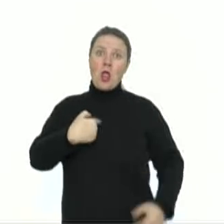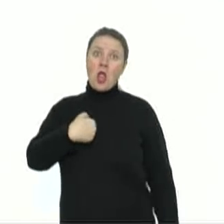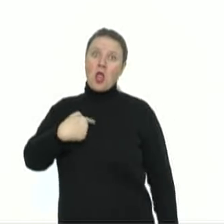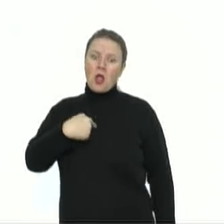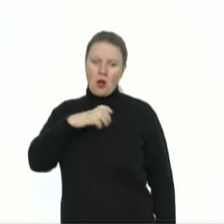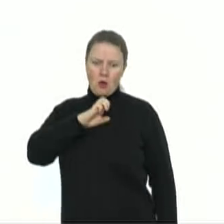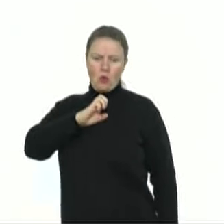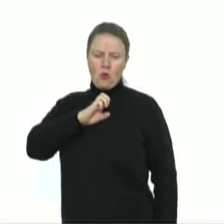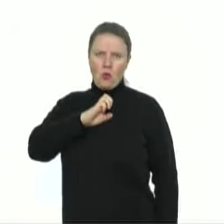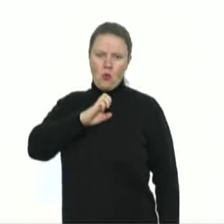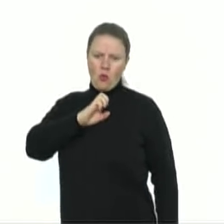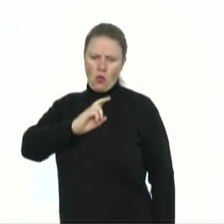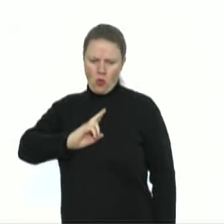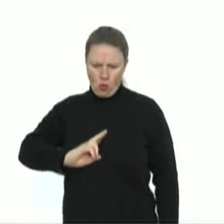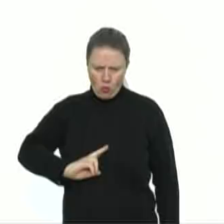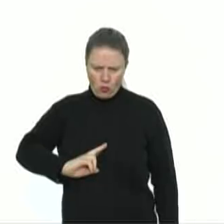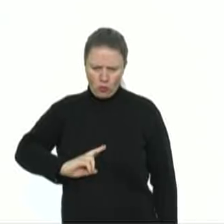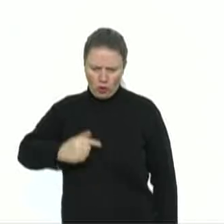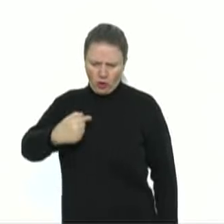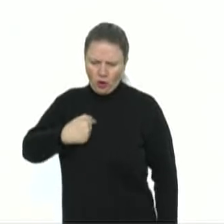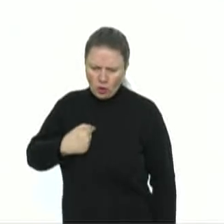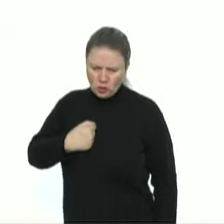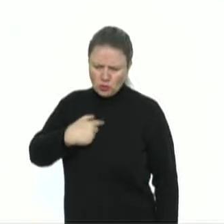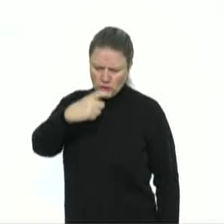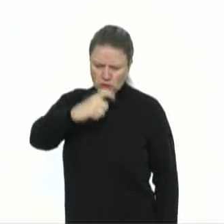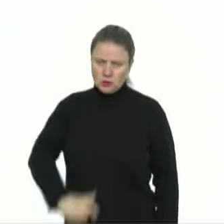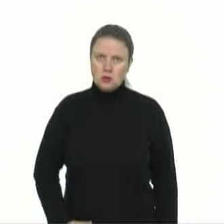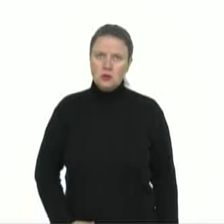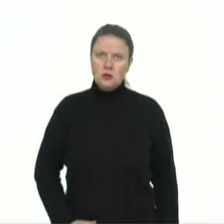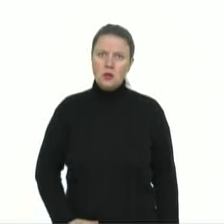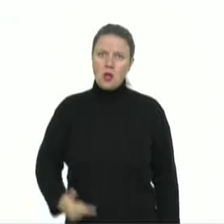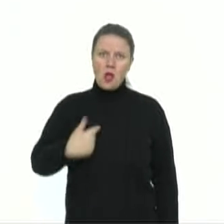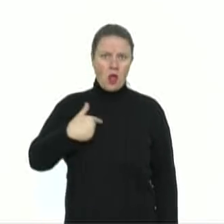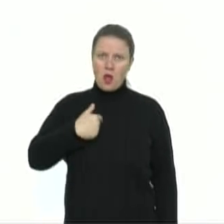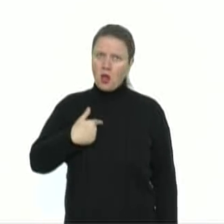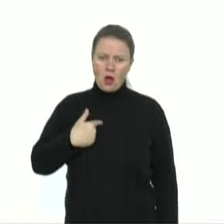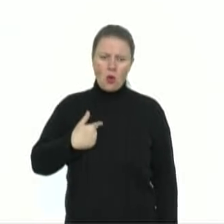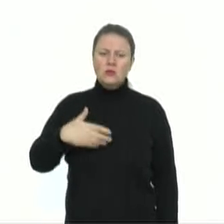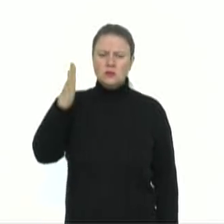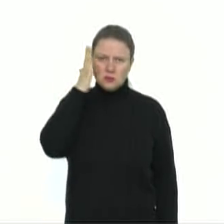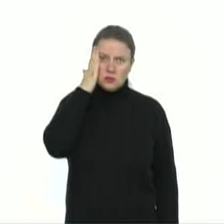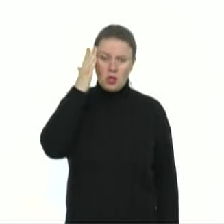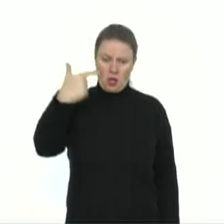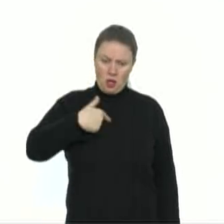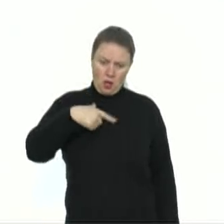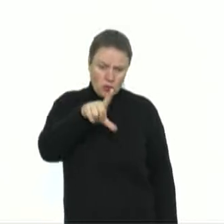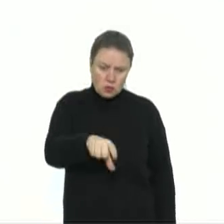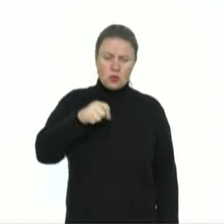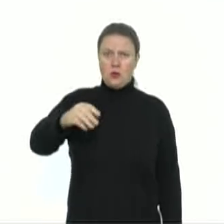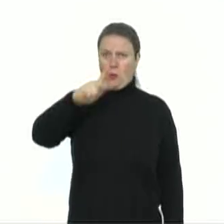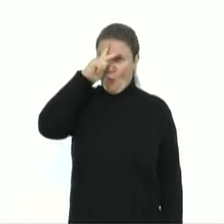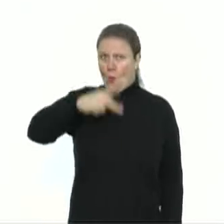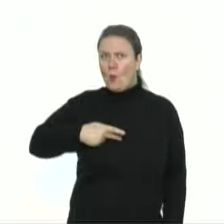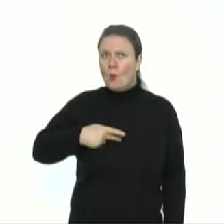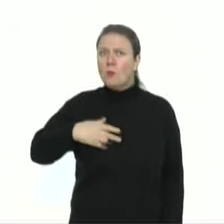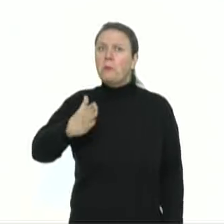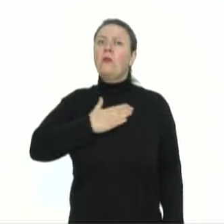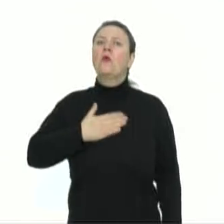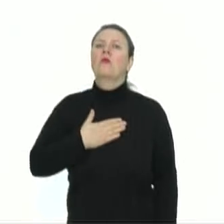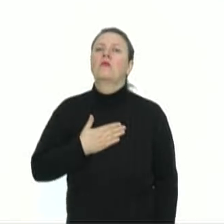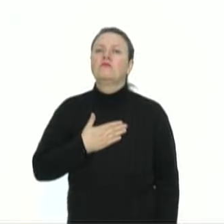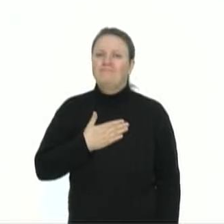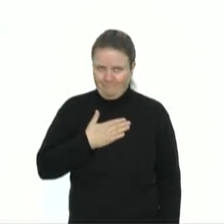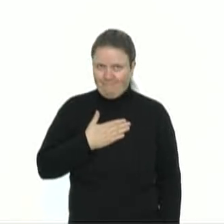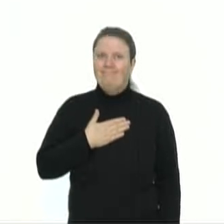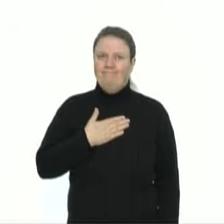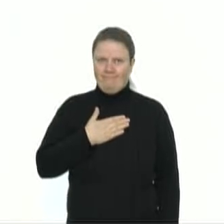poderá vir a ser como dono do seu próprio destino. Portanto, a angústia retira o